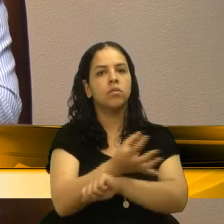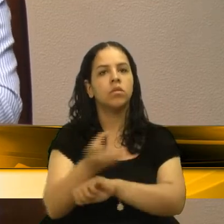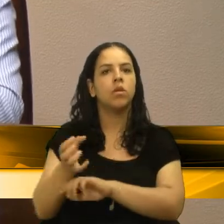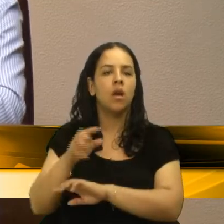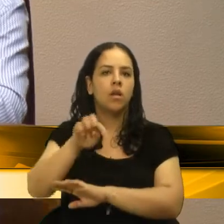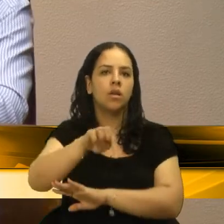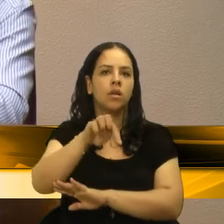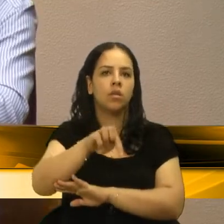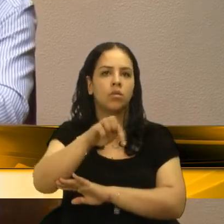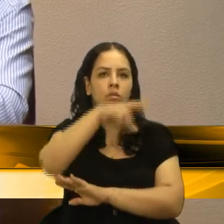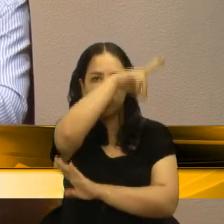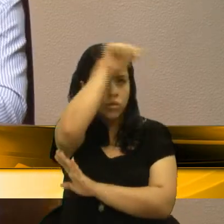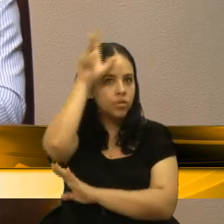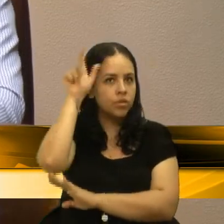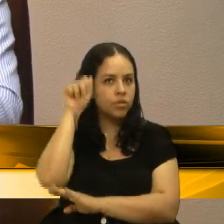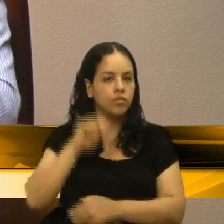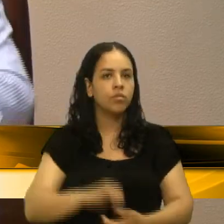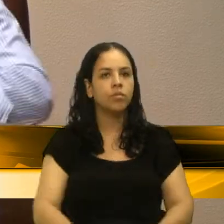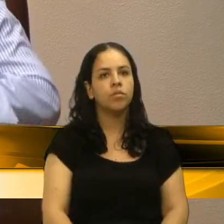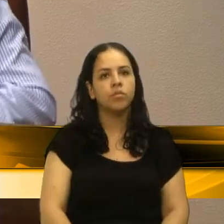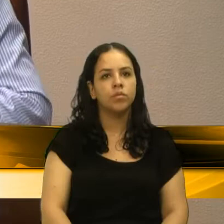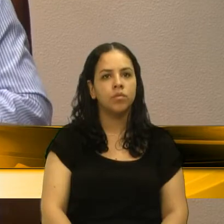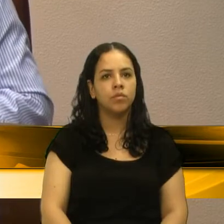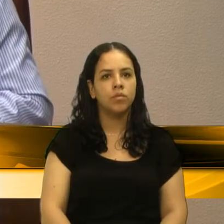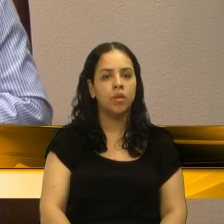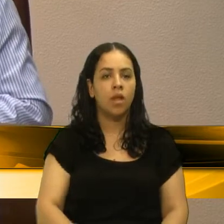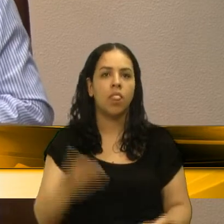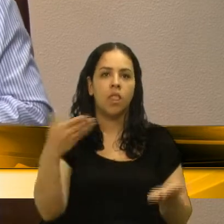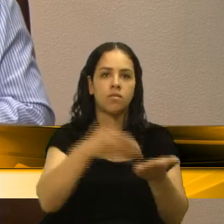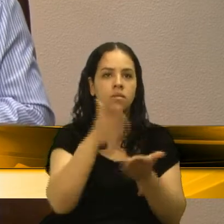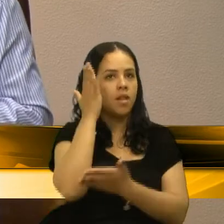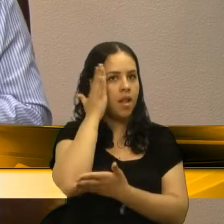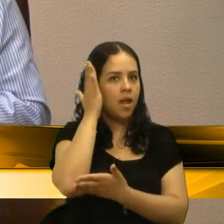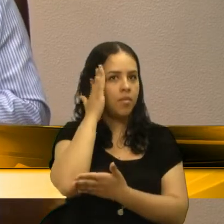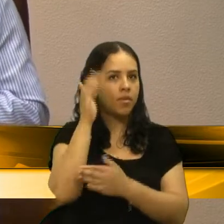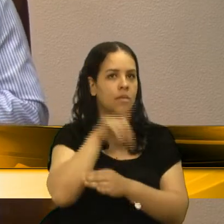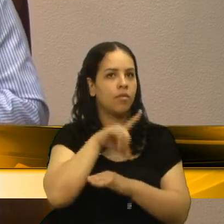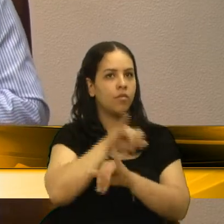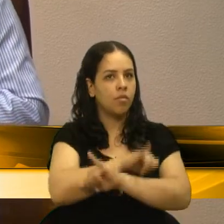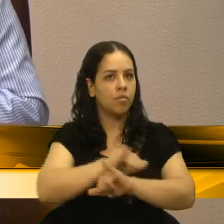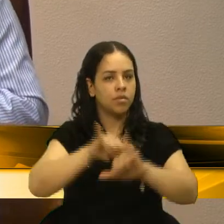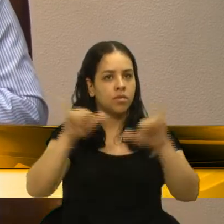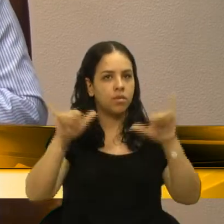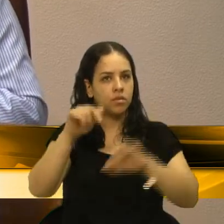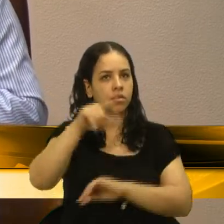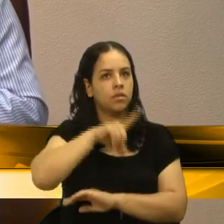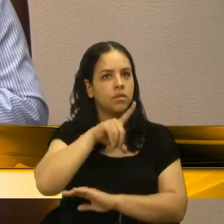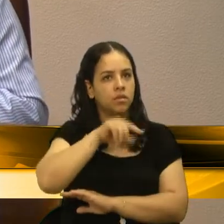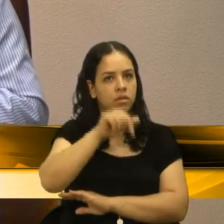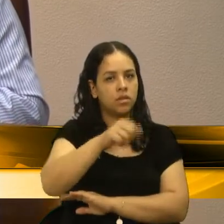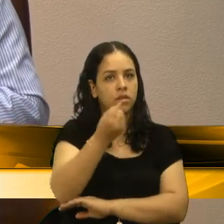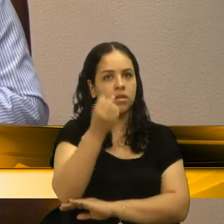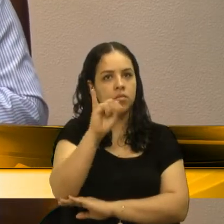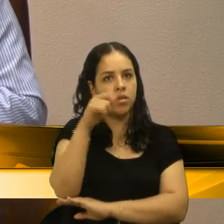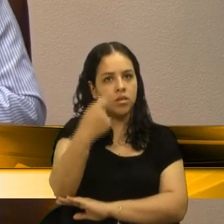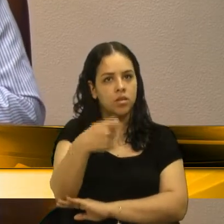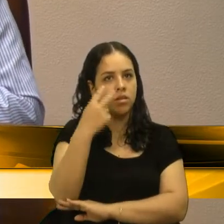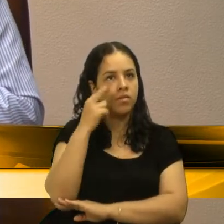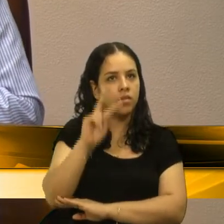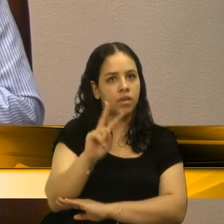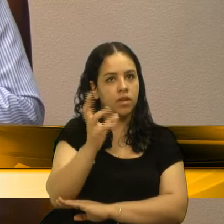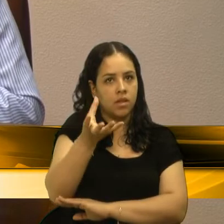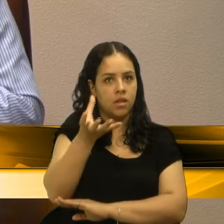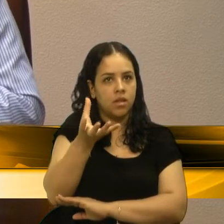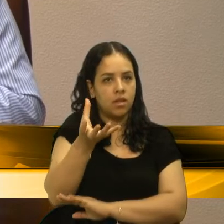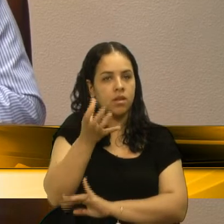município. Até onde temos conhecimento, só foi prestada informação. Eu tenho aqui, se a senhora precisa olhar, eu gostaria que a senhora